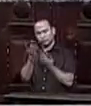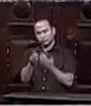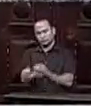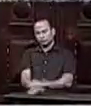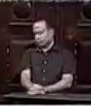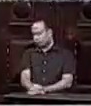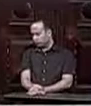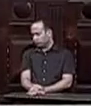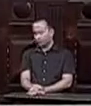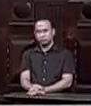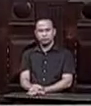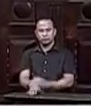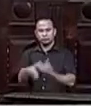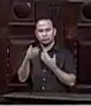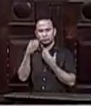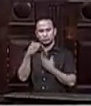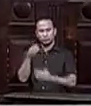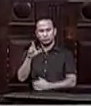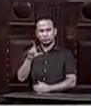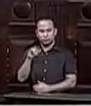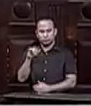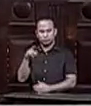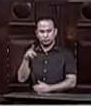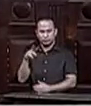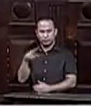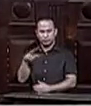Obrigado, deputado Luiz Paulo. Deputado Osório,